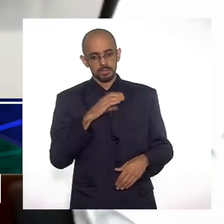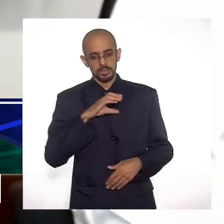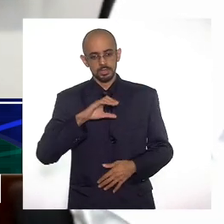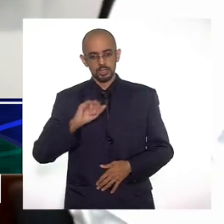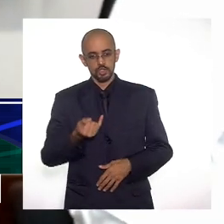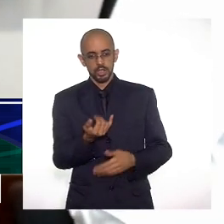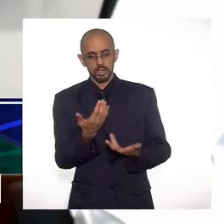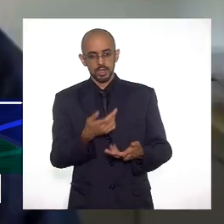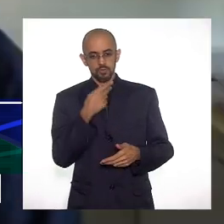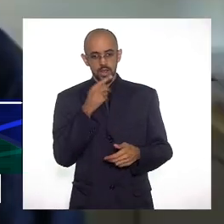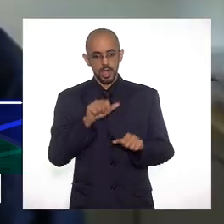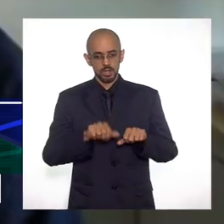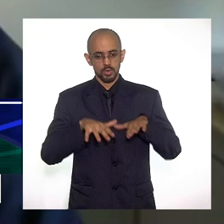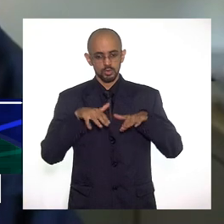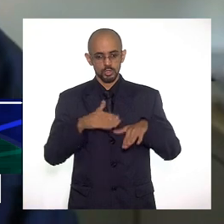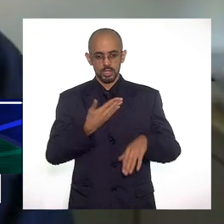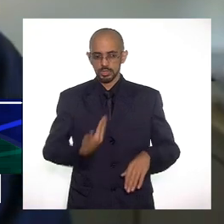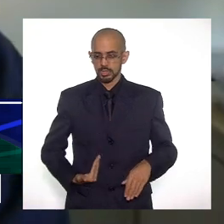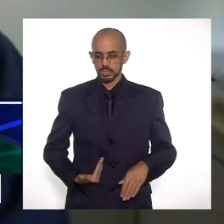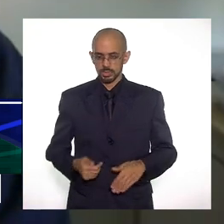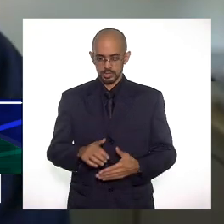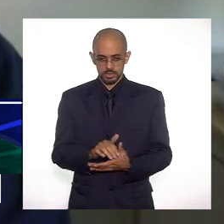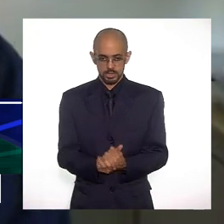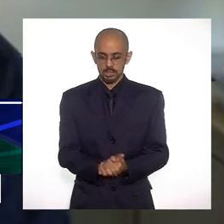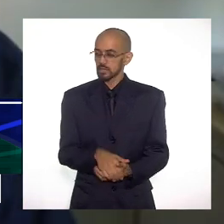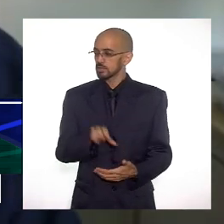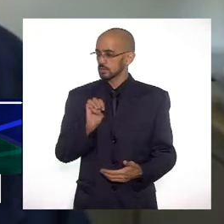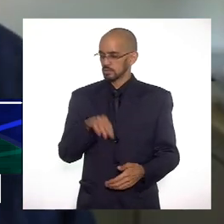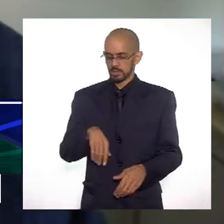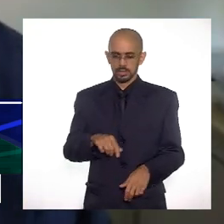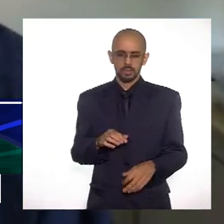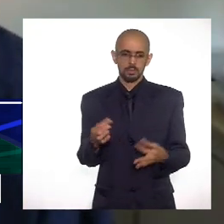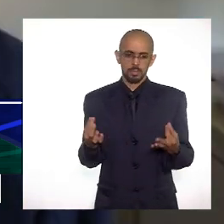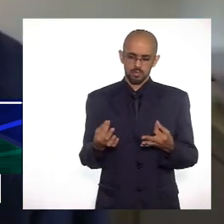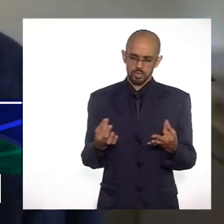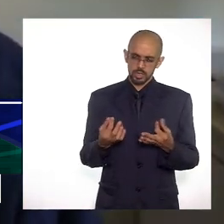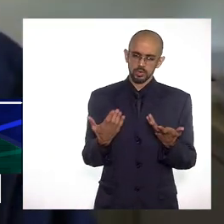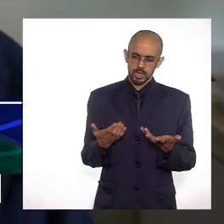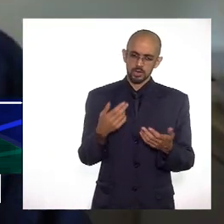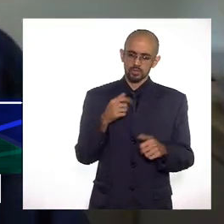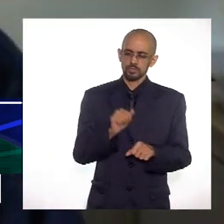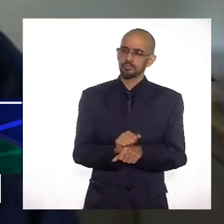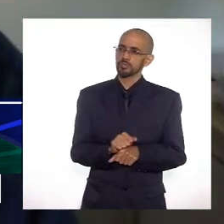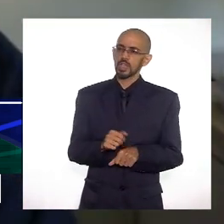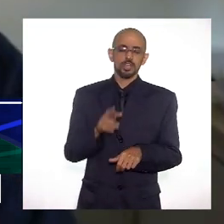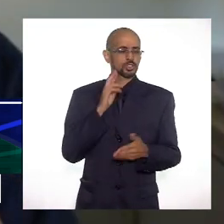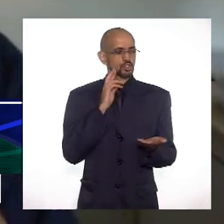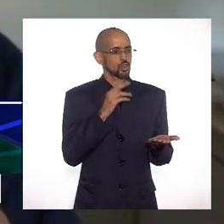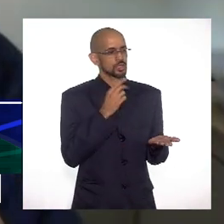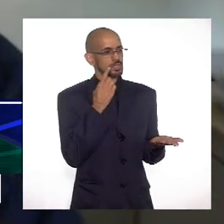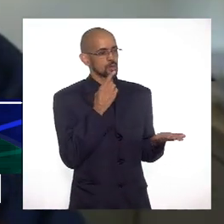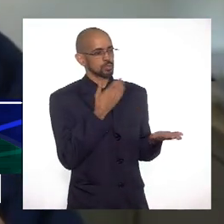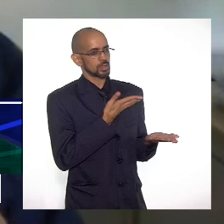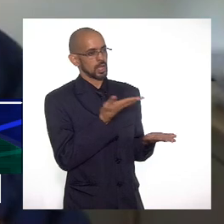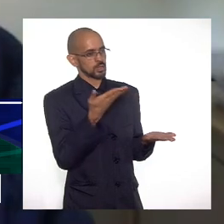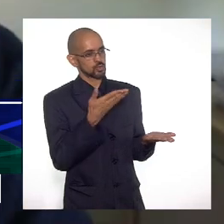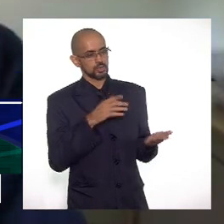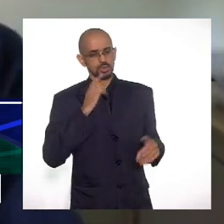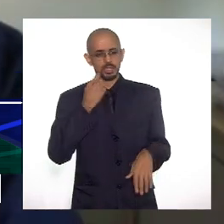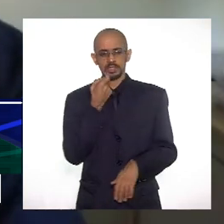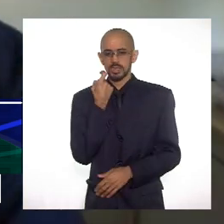aconteceu? Perfeitamente, senhor presidente, com o maior prazer. Senhoras e senhores deputados, na